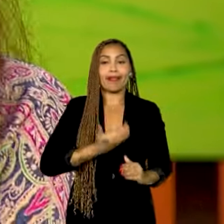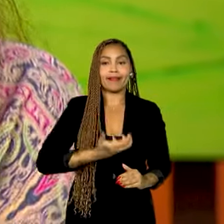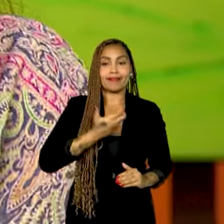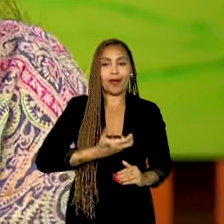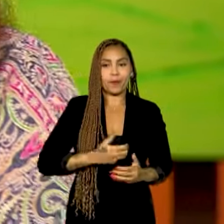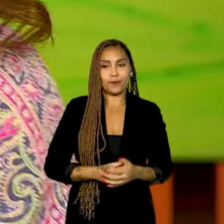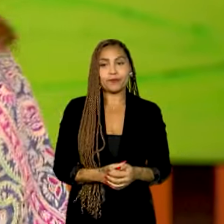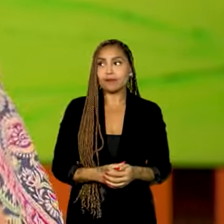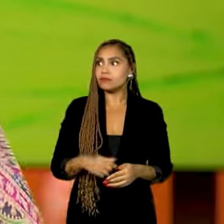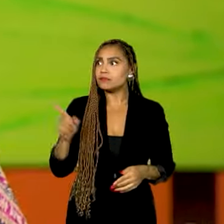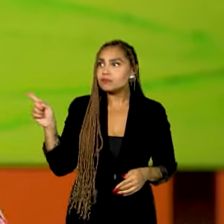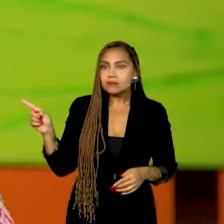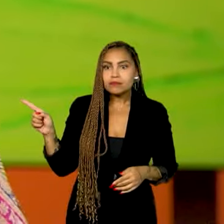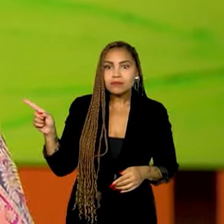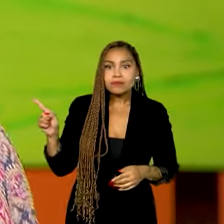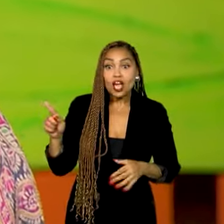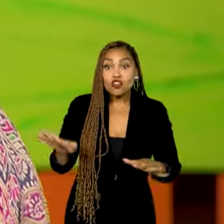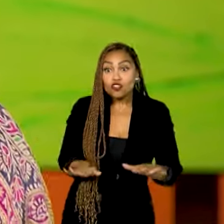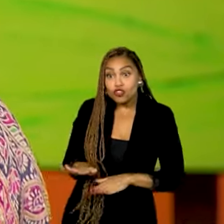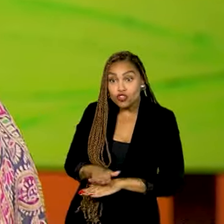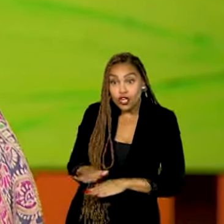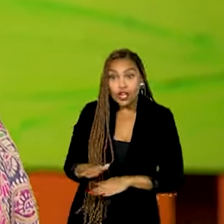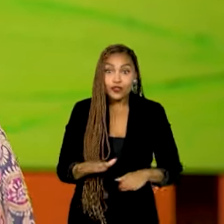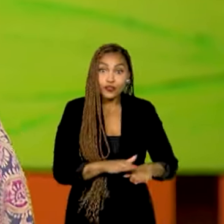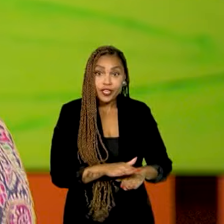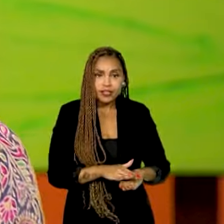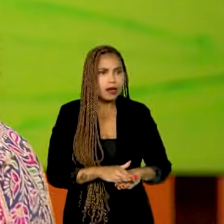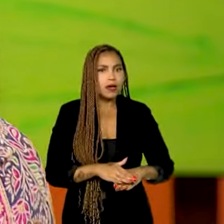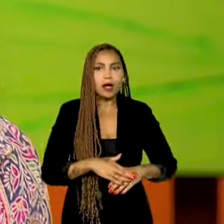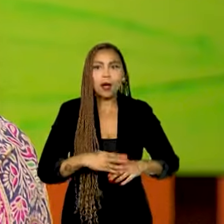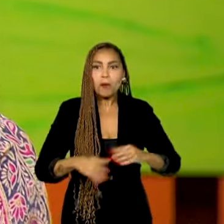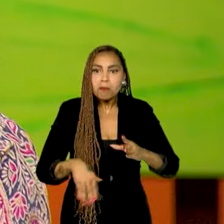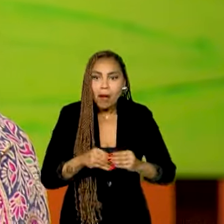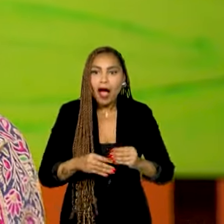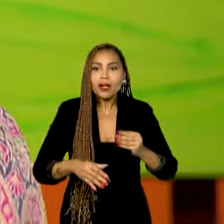uns desdobramentos do trabalho para meio que